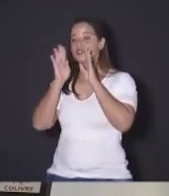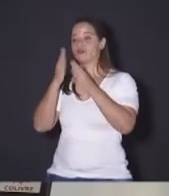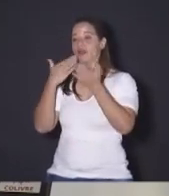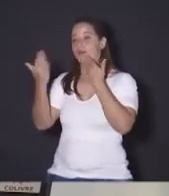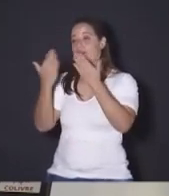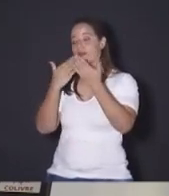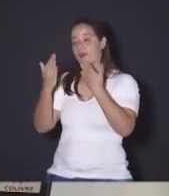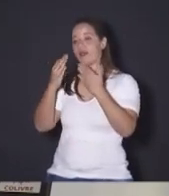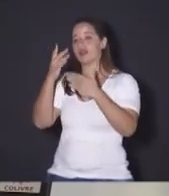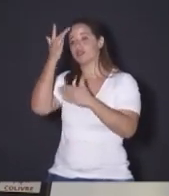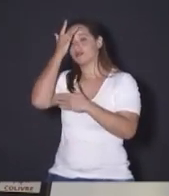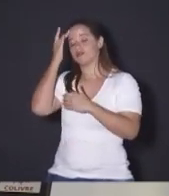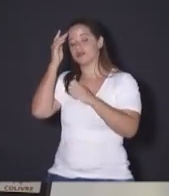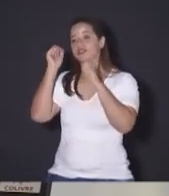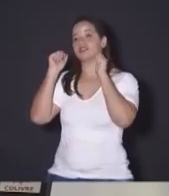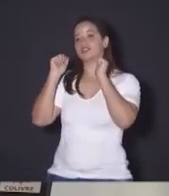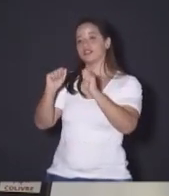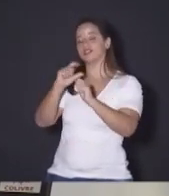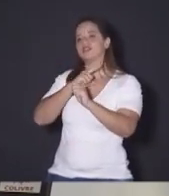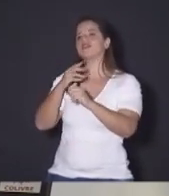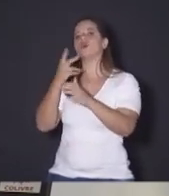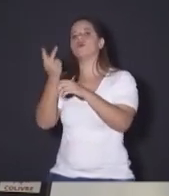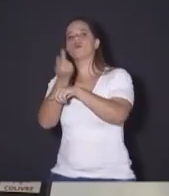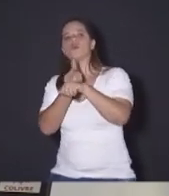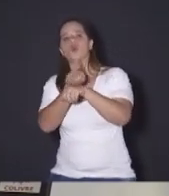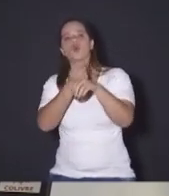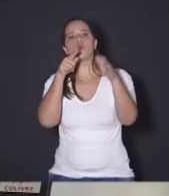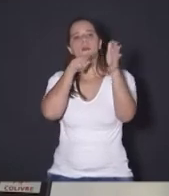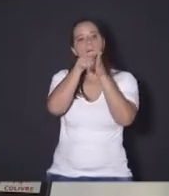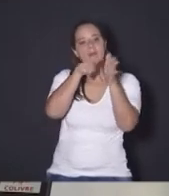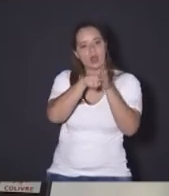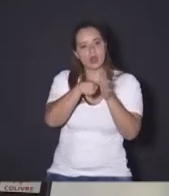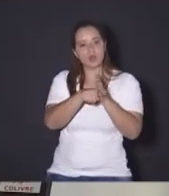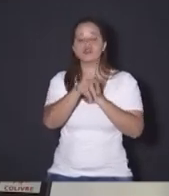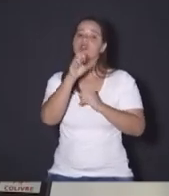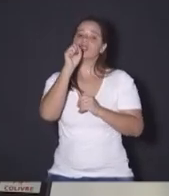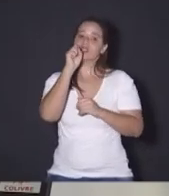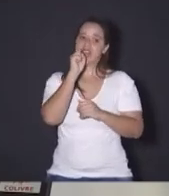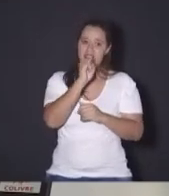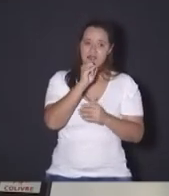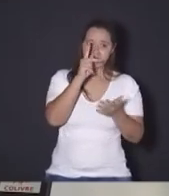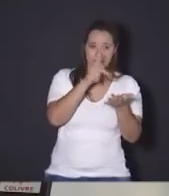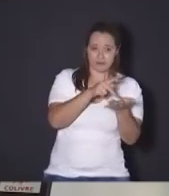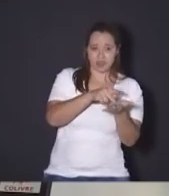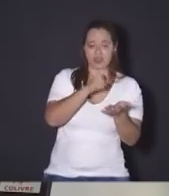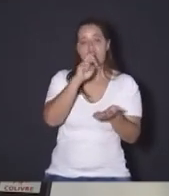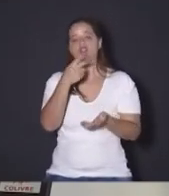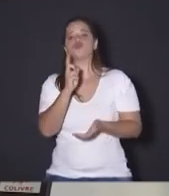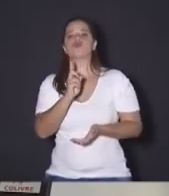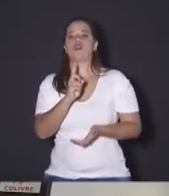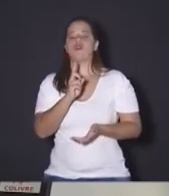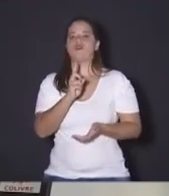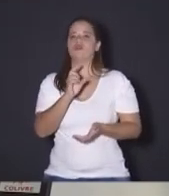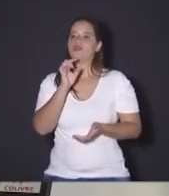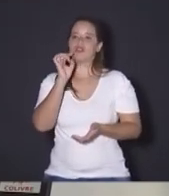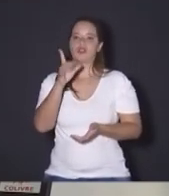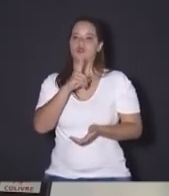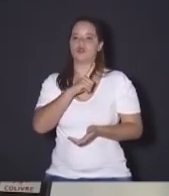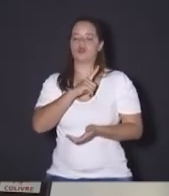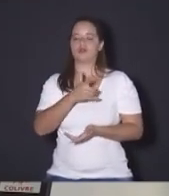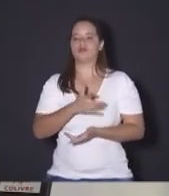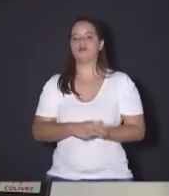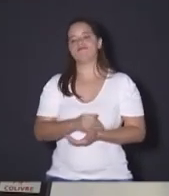pessoas terão a possibilidade de ir atrás e perguntar ele se algo foi validado ou não é só isso que vai